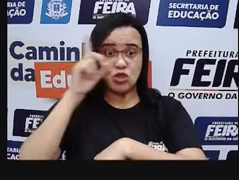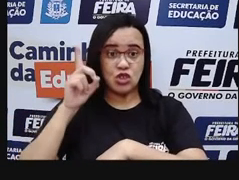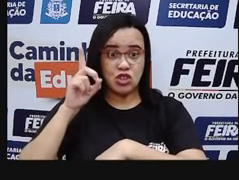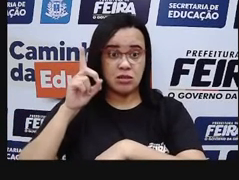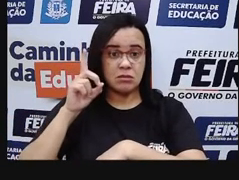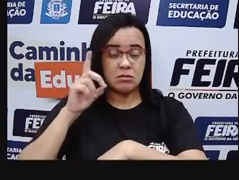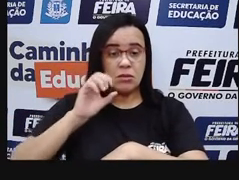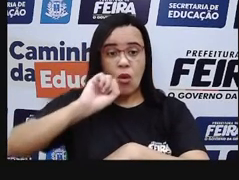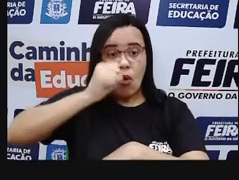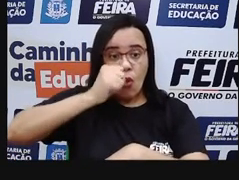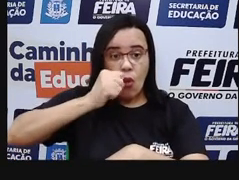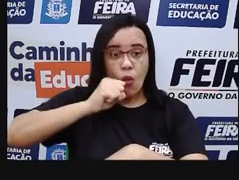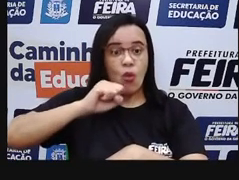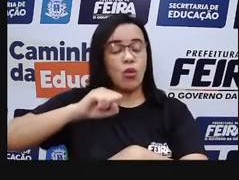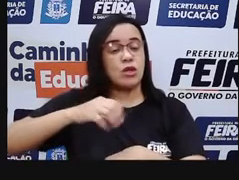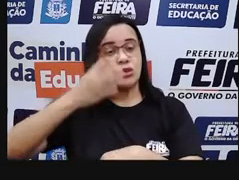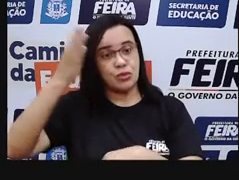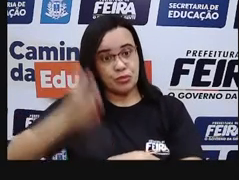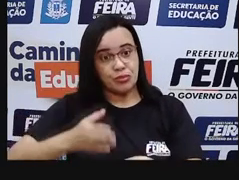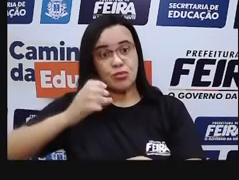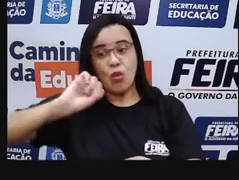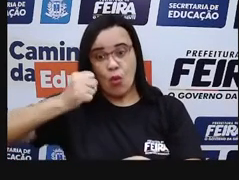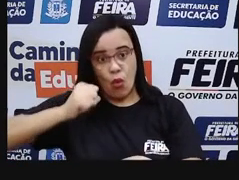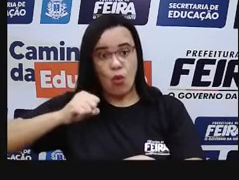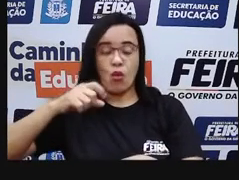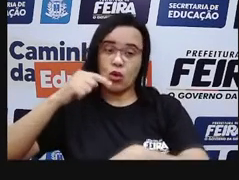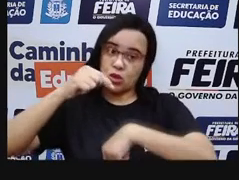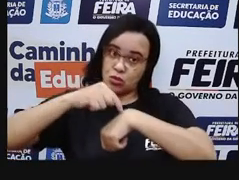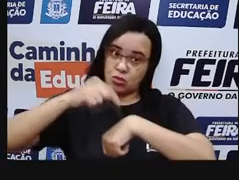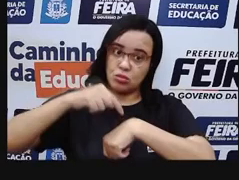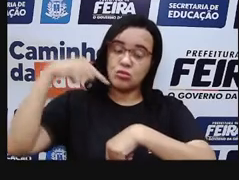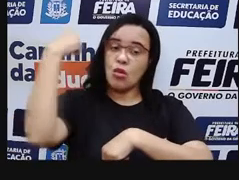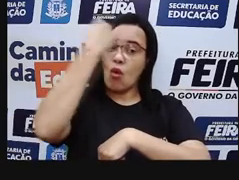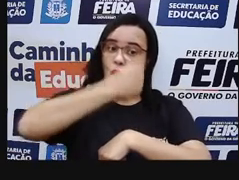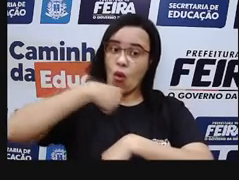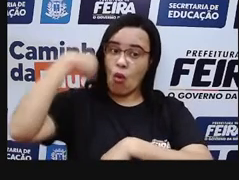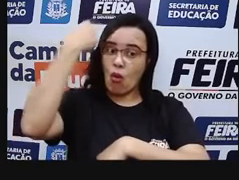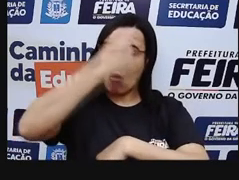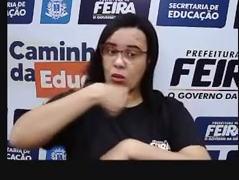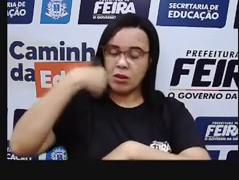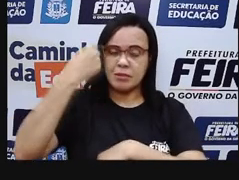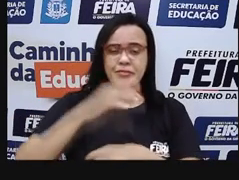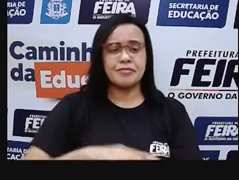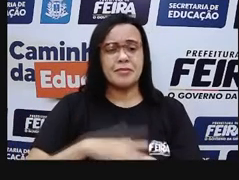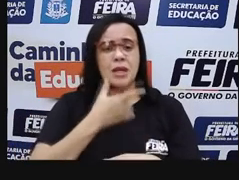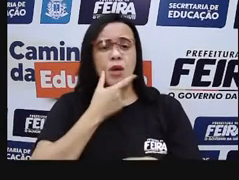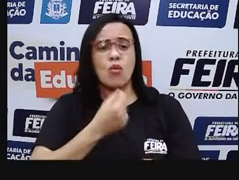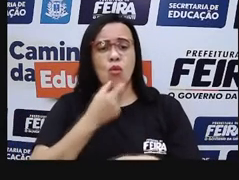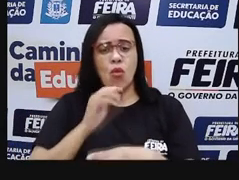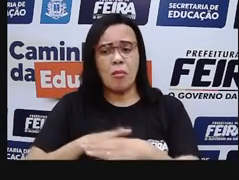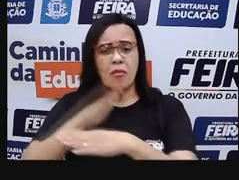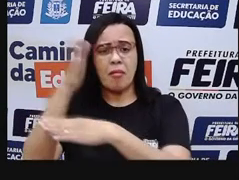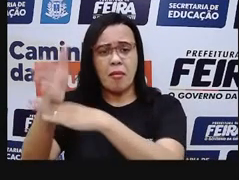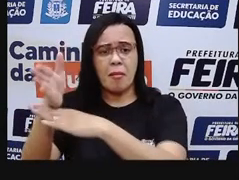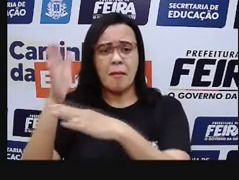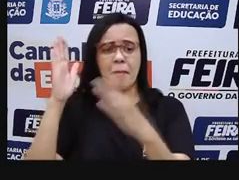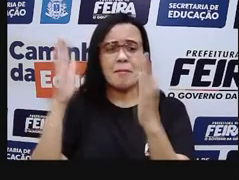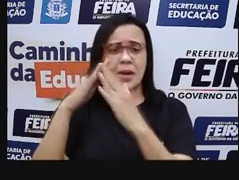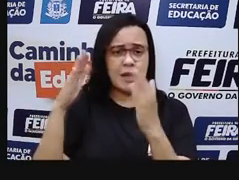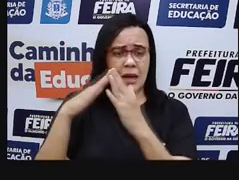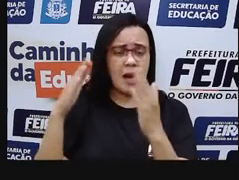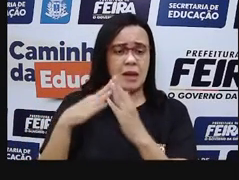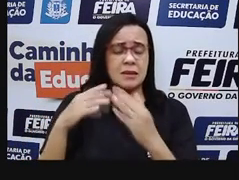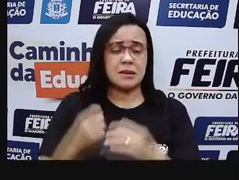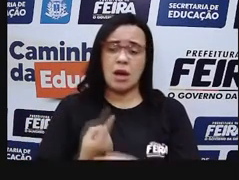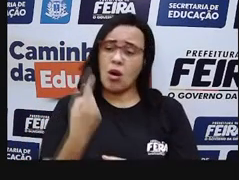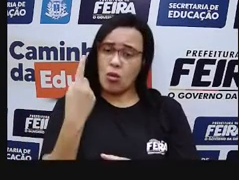de 8 em 8 horas Beleza beleza foi para cá para os treco foi e tomou medicamento por